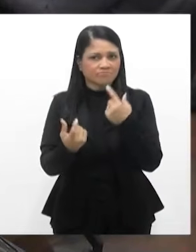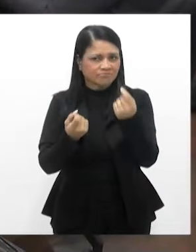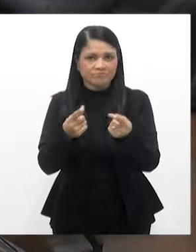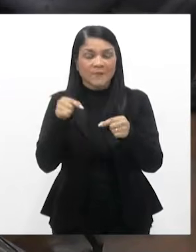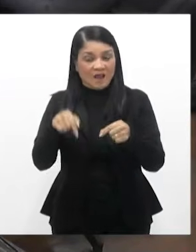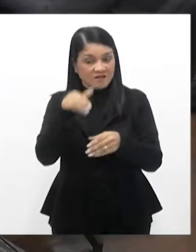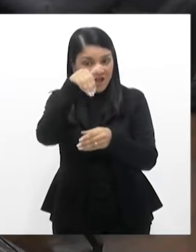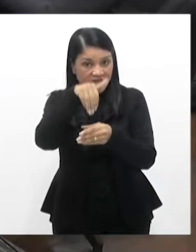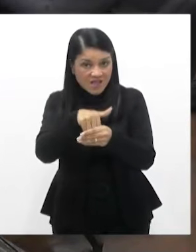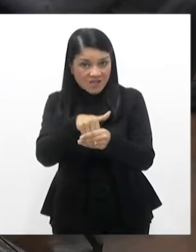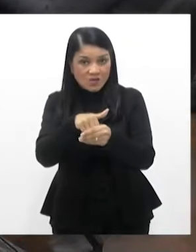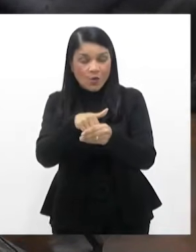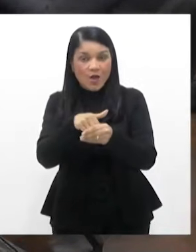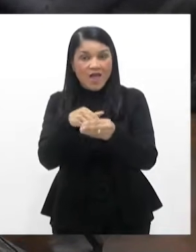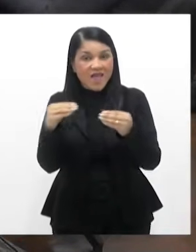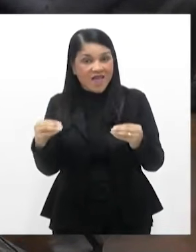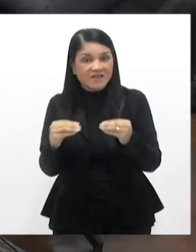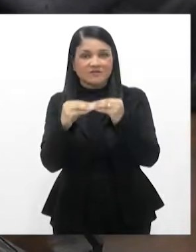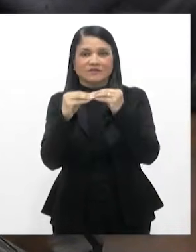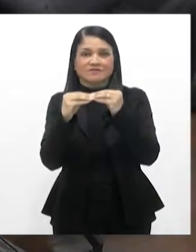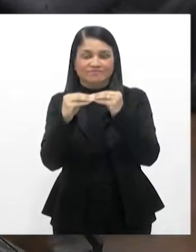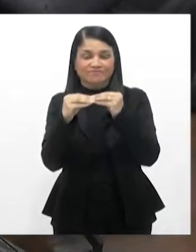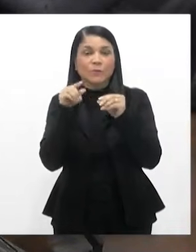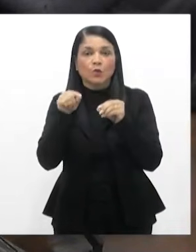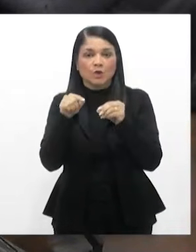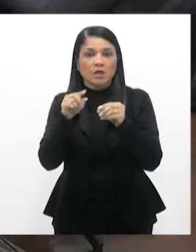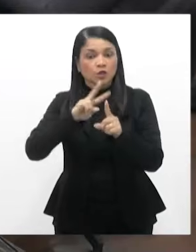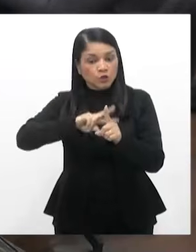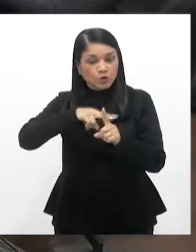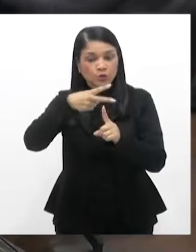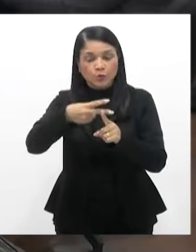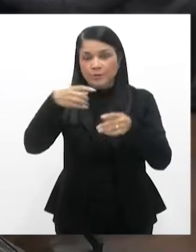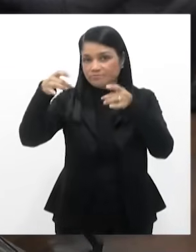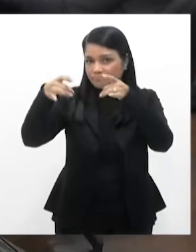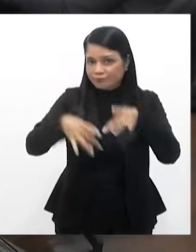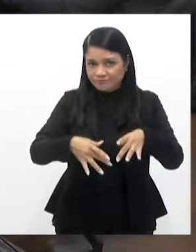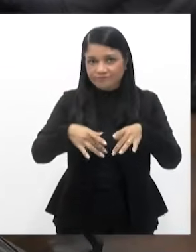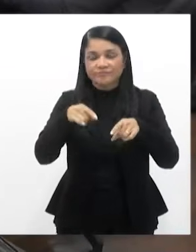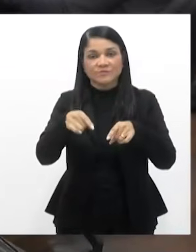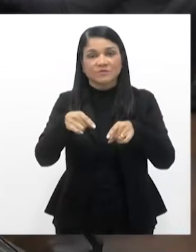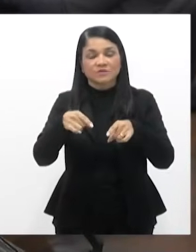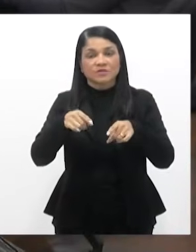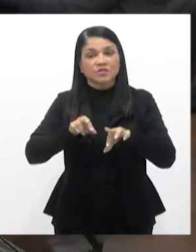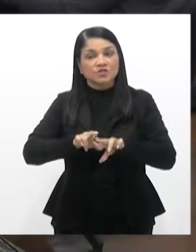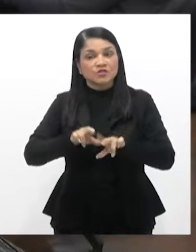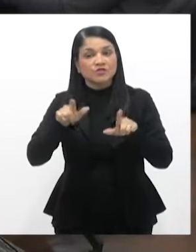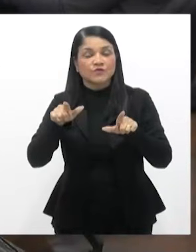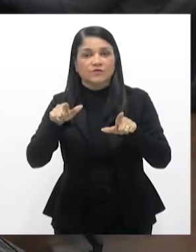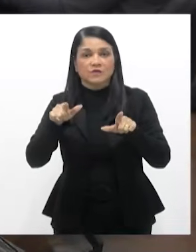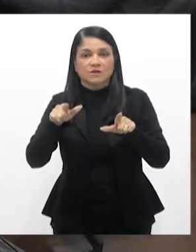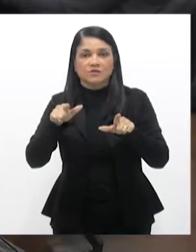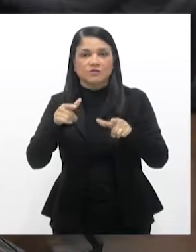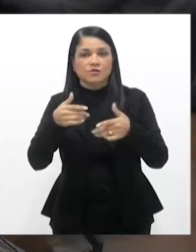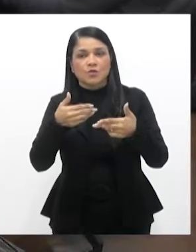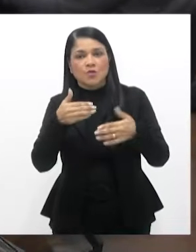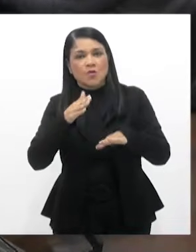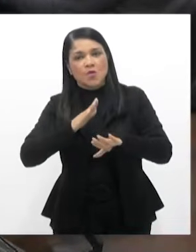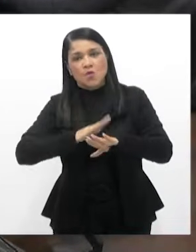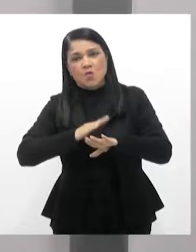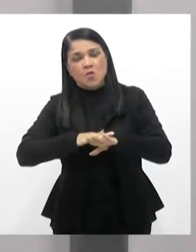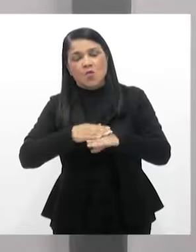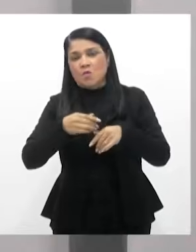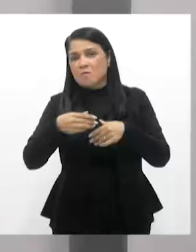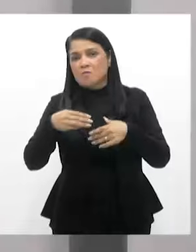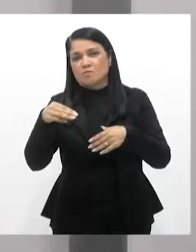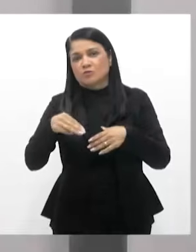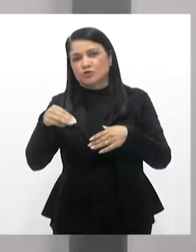eleição é uma eleição extraordinária, fruto de uma dupla vacância, não fruto de algum motivo ensejador de uma eleição